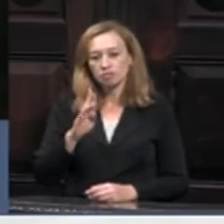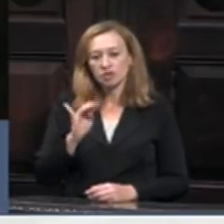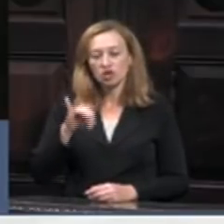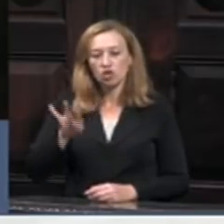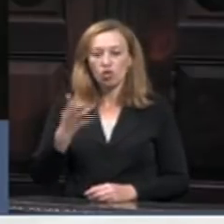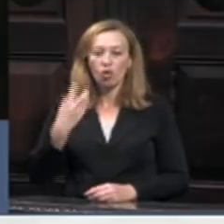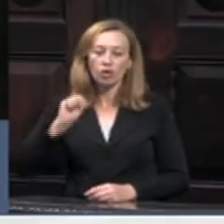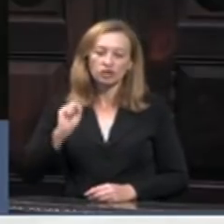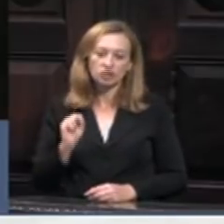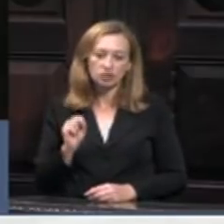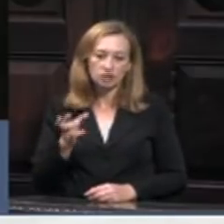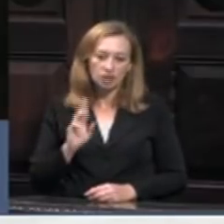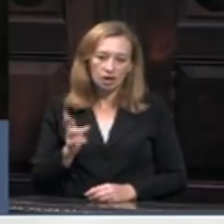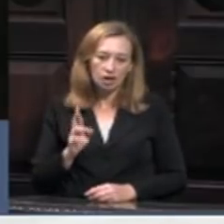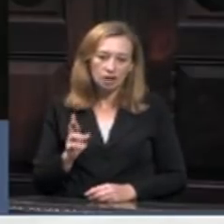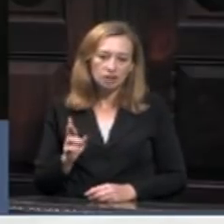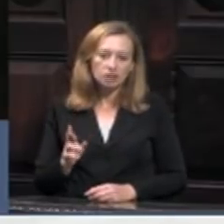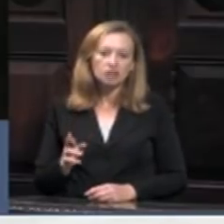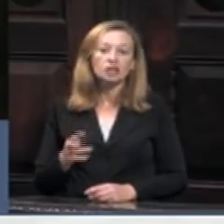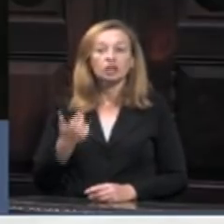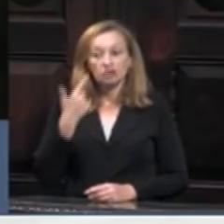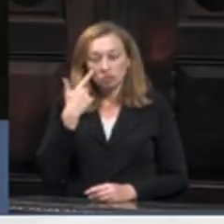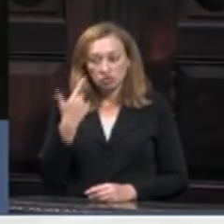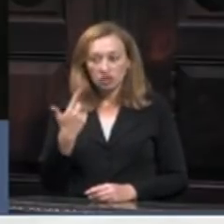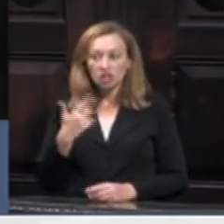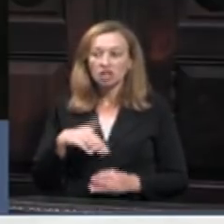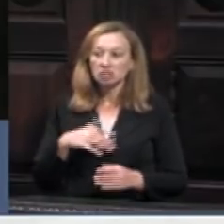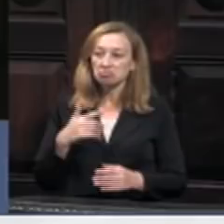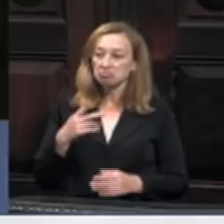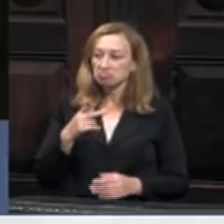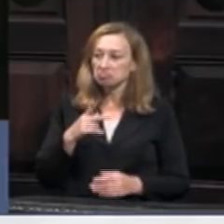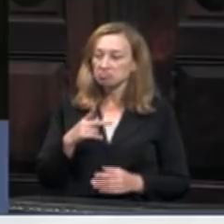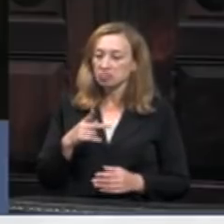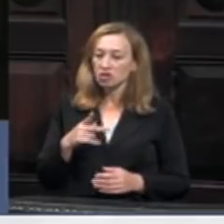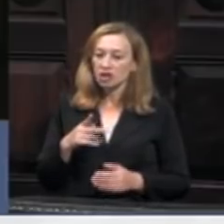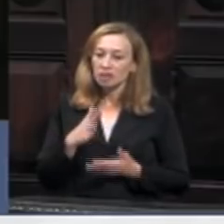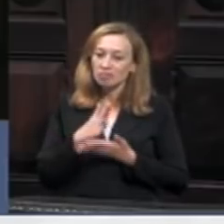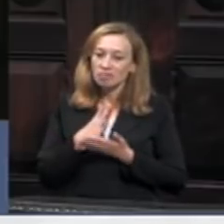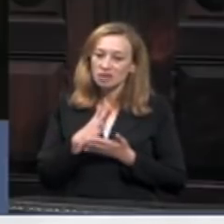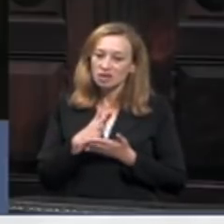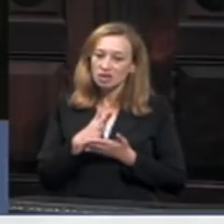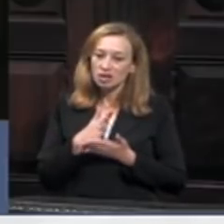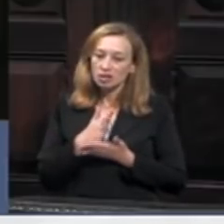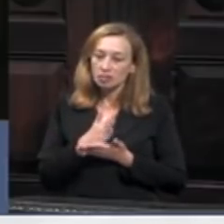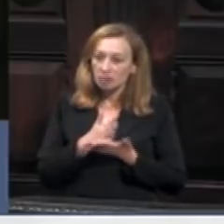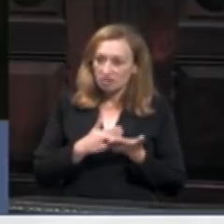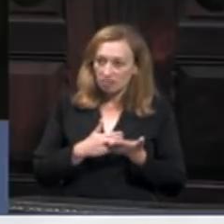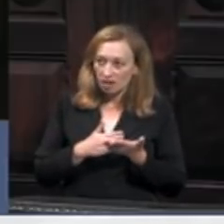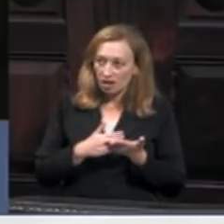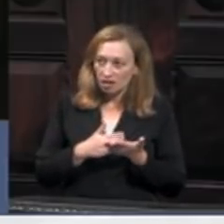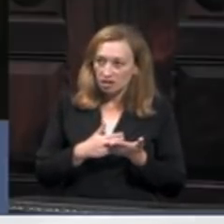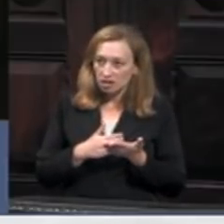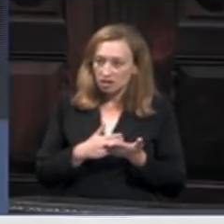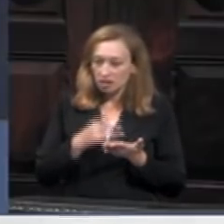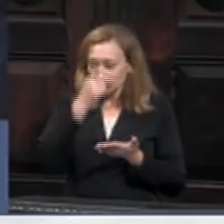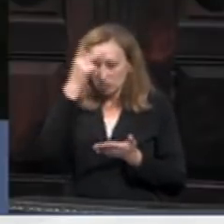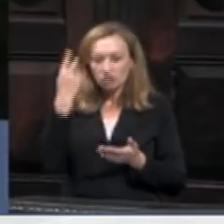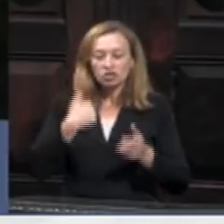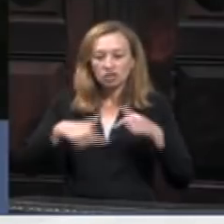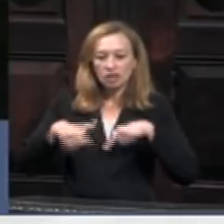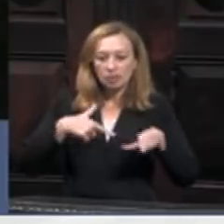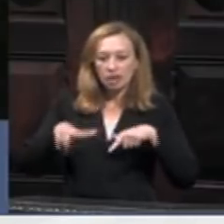considerando que nem todos os servidores do antigo Banerj